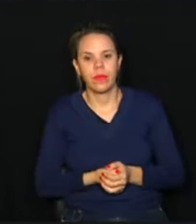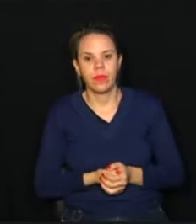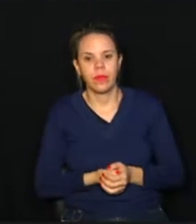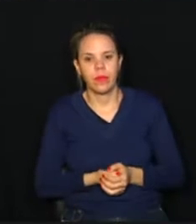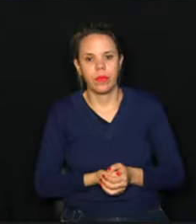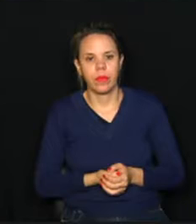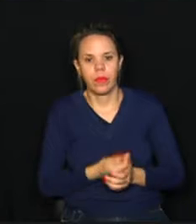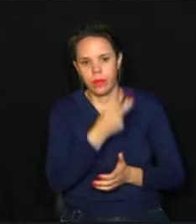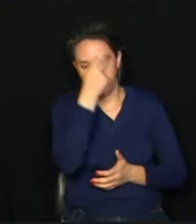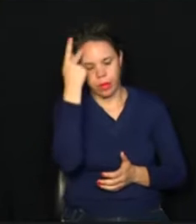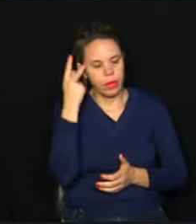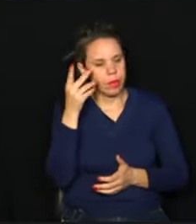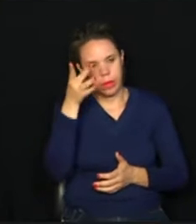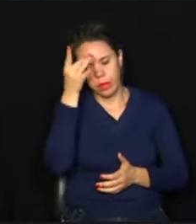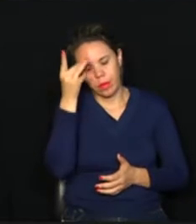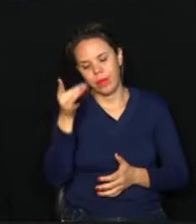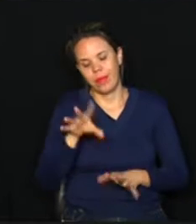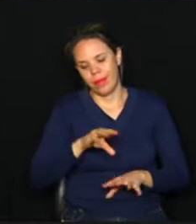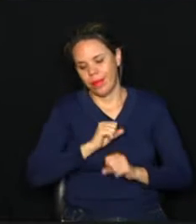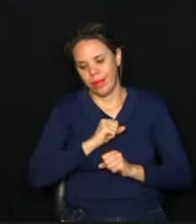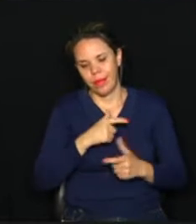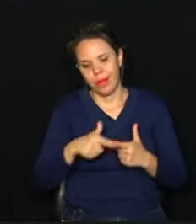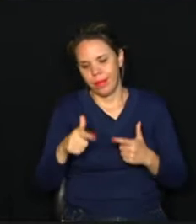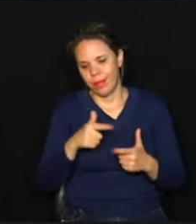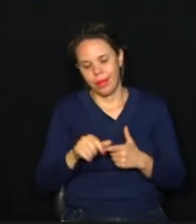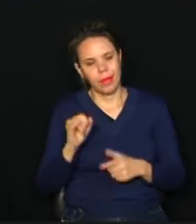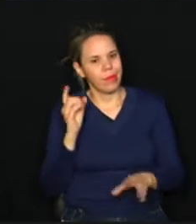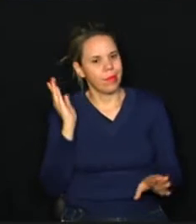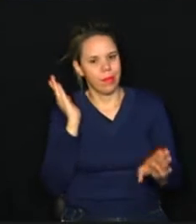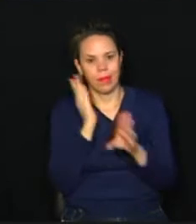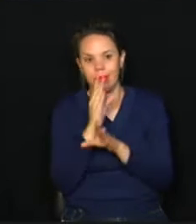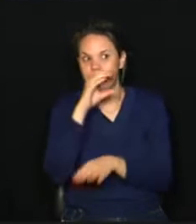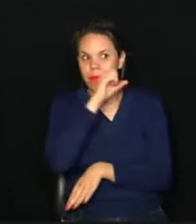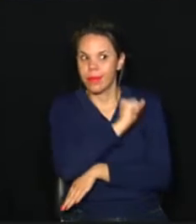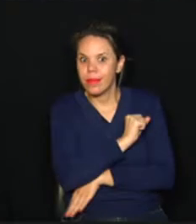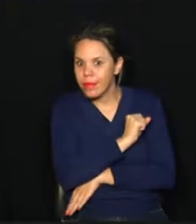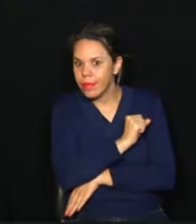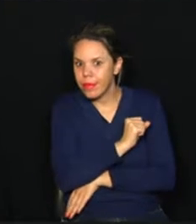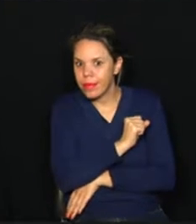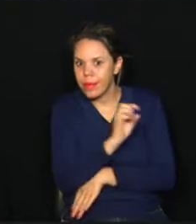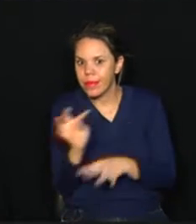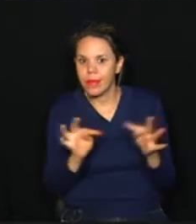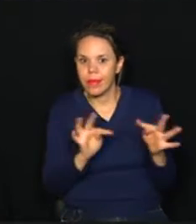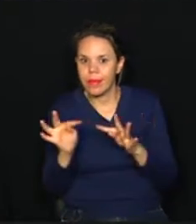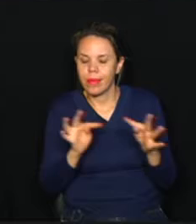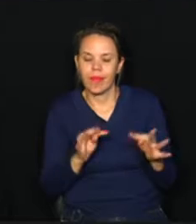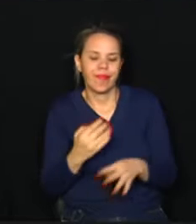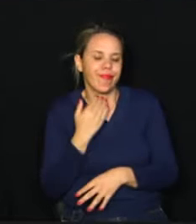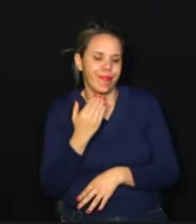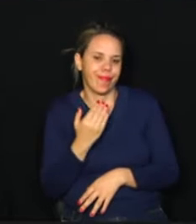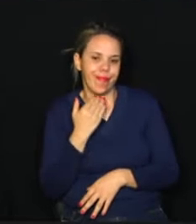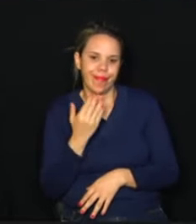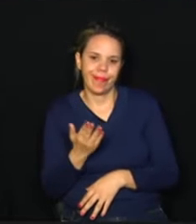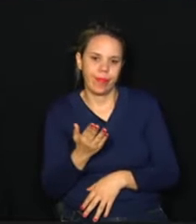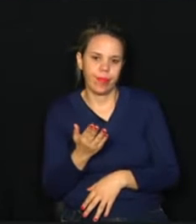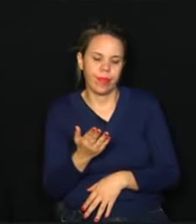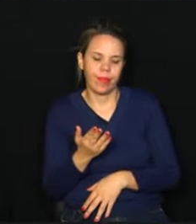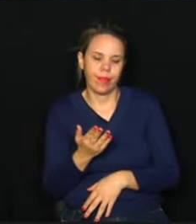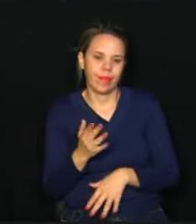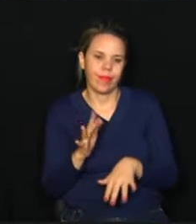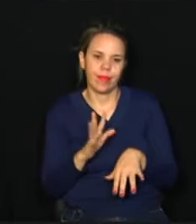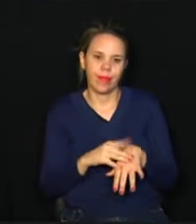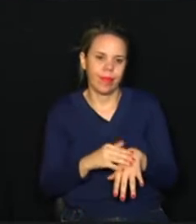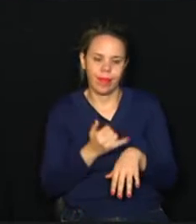As pessoas que adquirem esses parasitas, se não forem encontradas rapidamente e tratadas, são doenças que